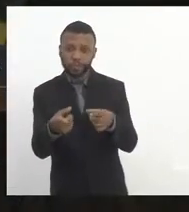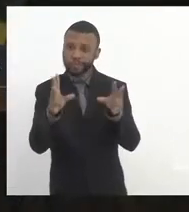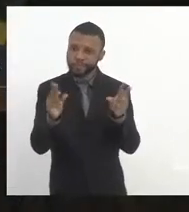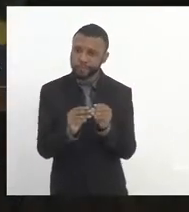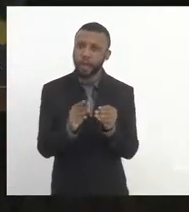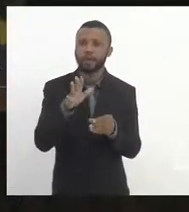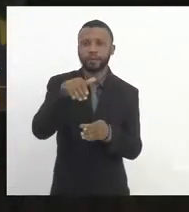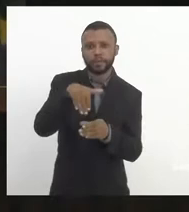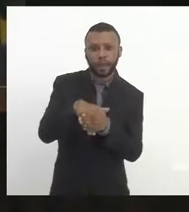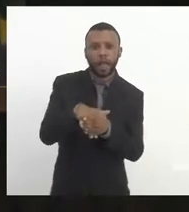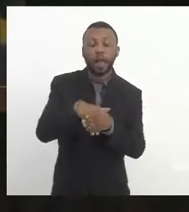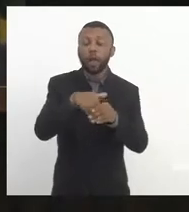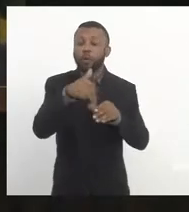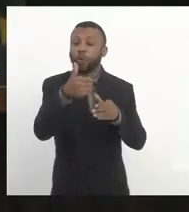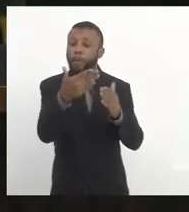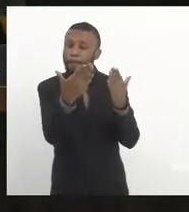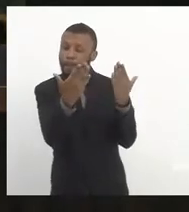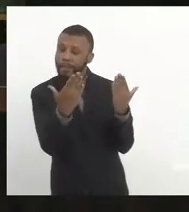da Comissão de Constituição e Justiça